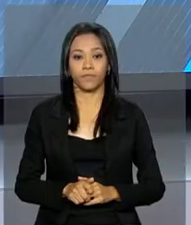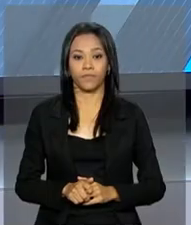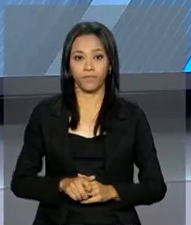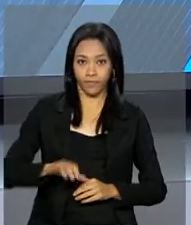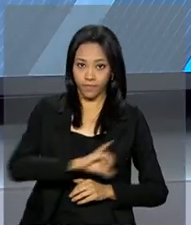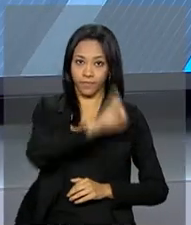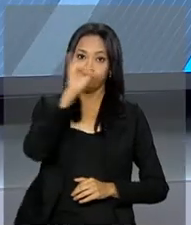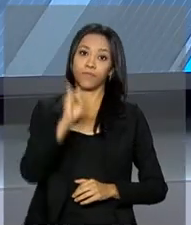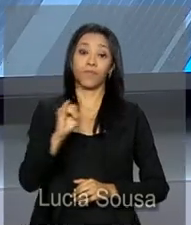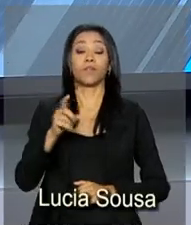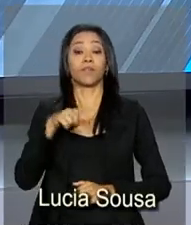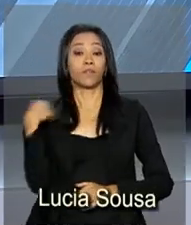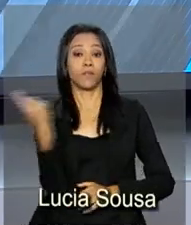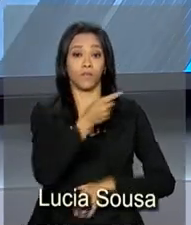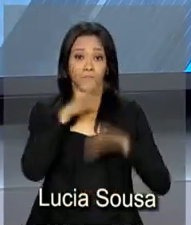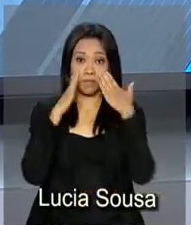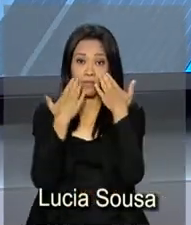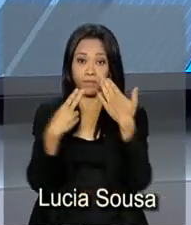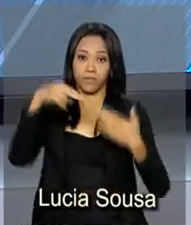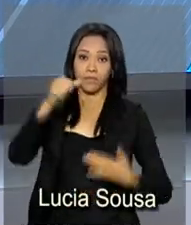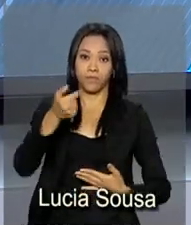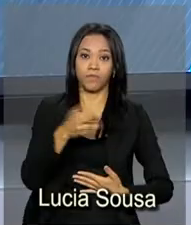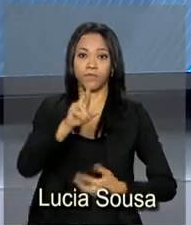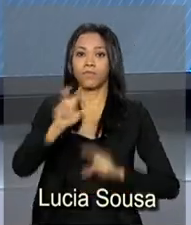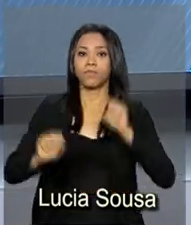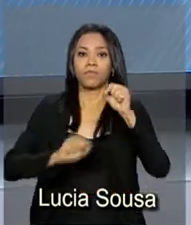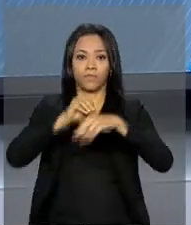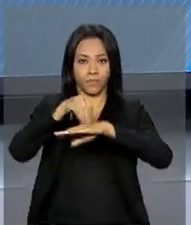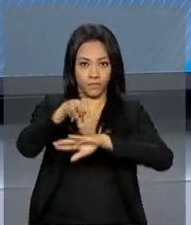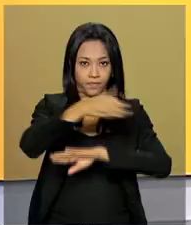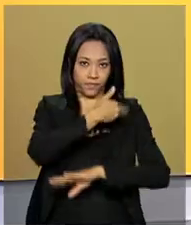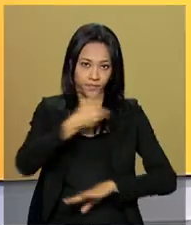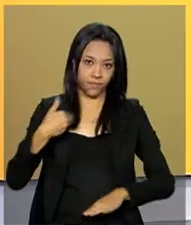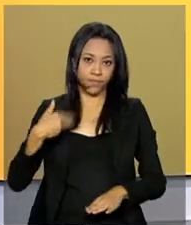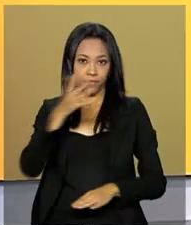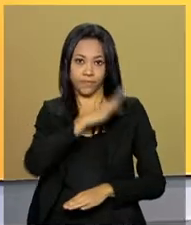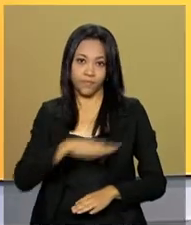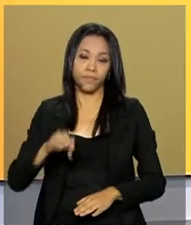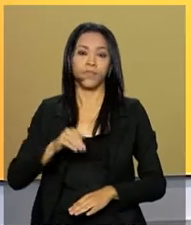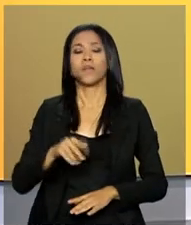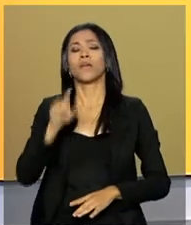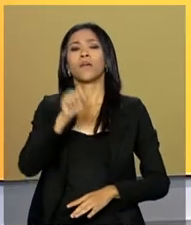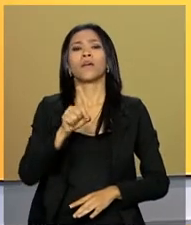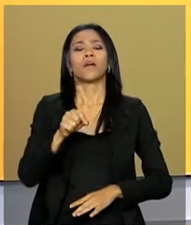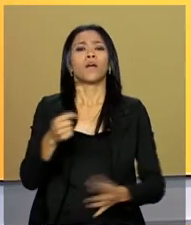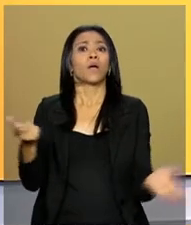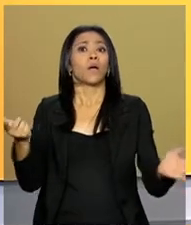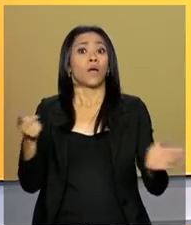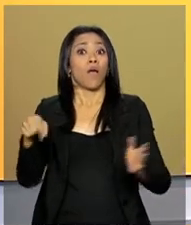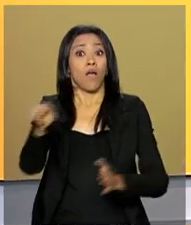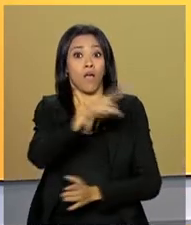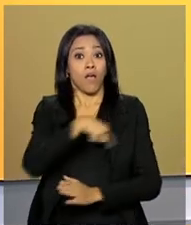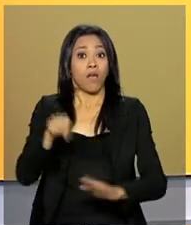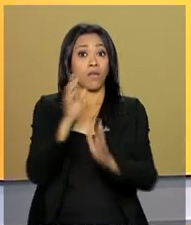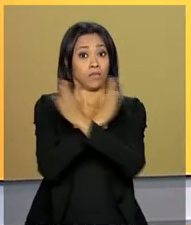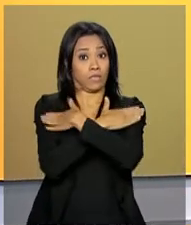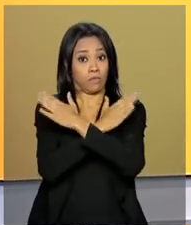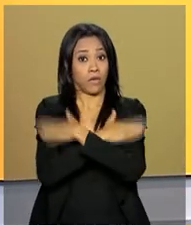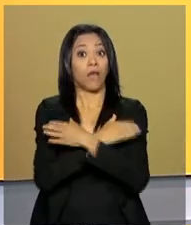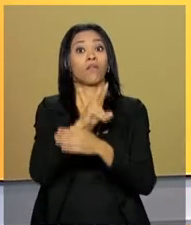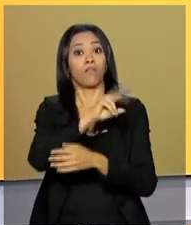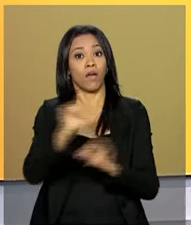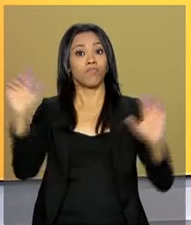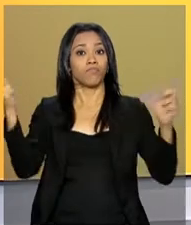Olá, o repórter NBR está de volta com as notícias do governo federal. O desemprego no Brasil deve cair a partir de